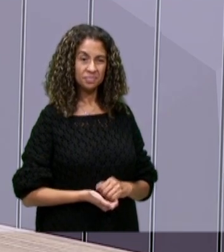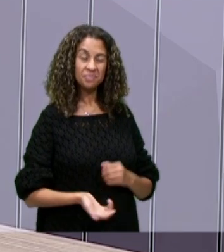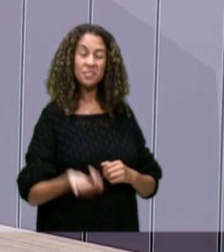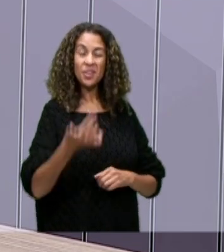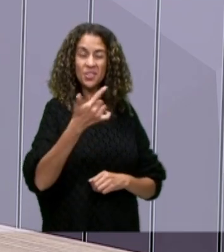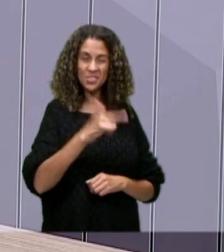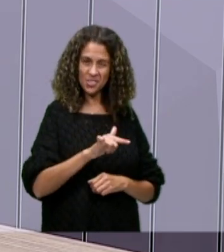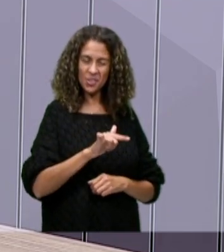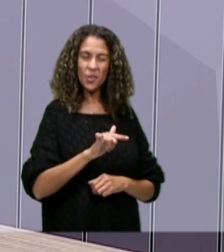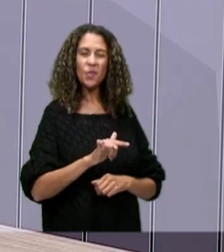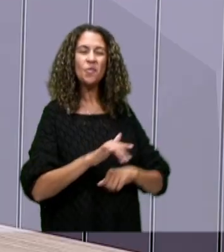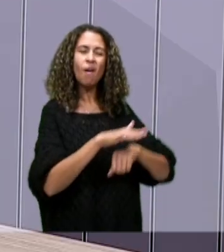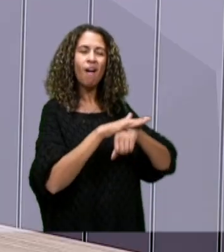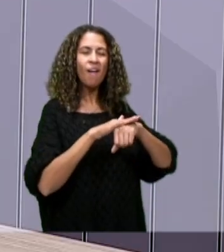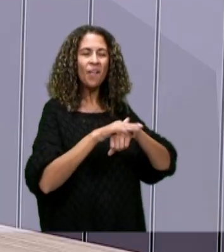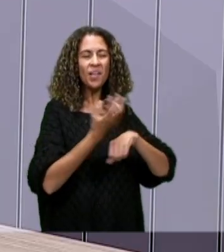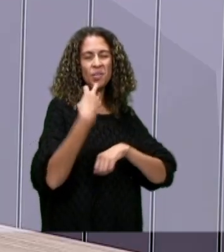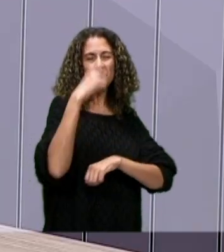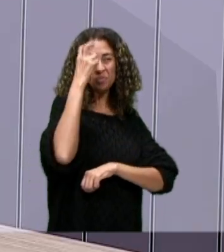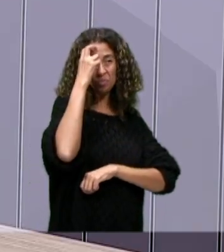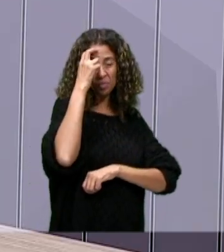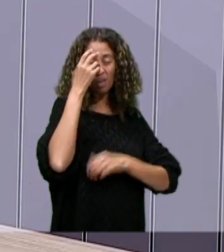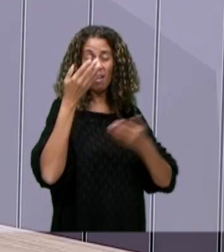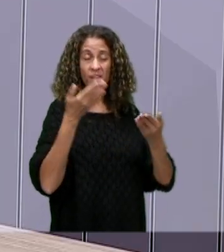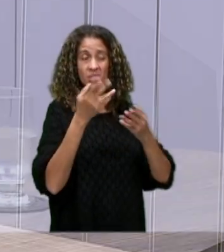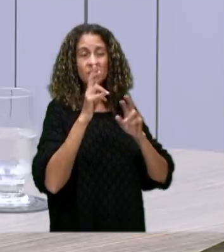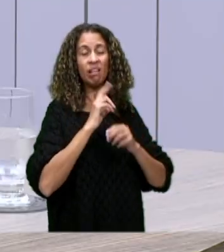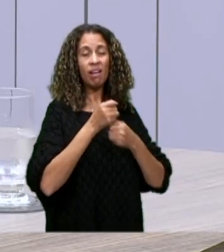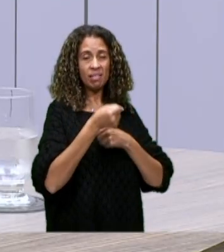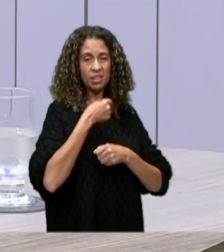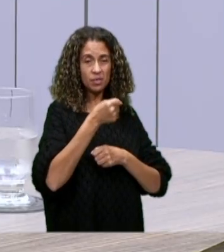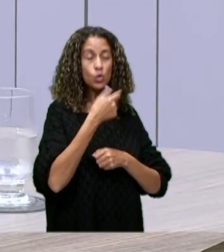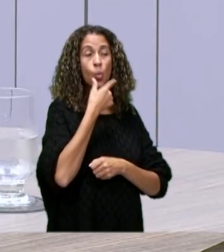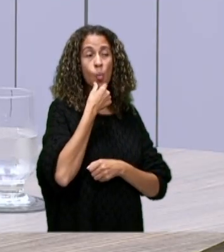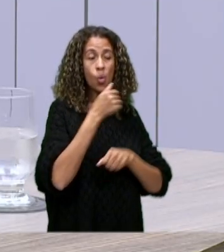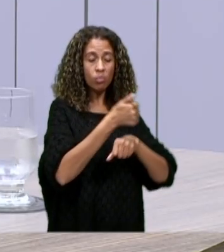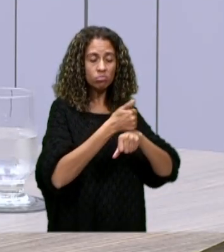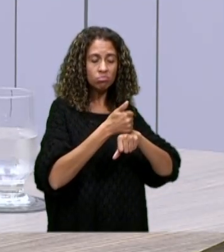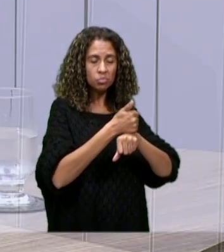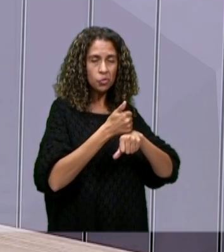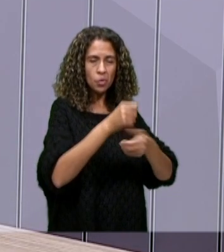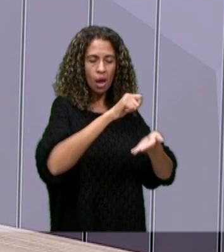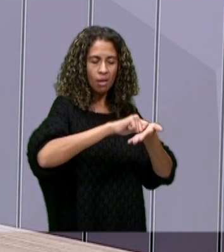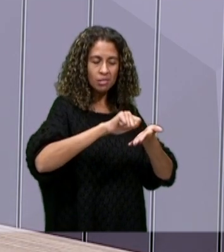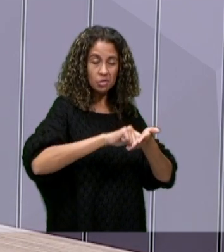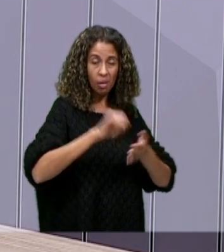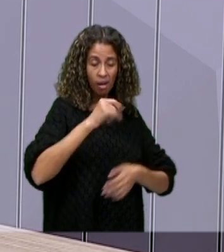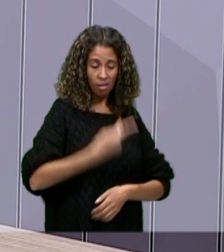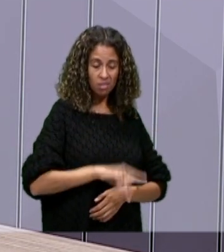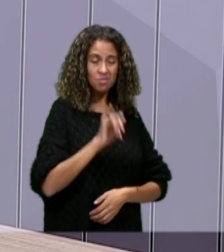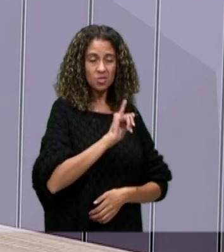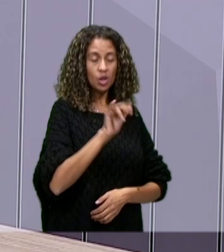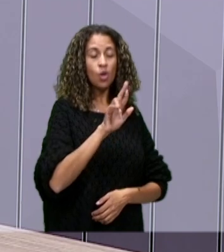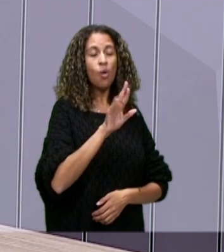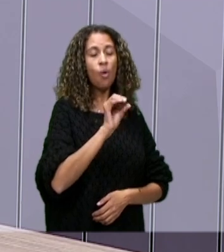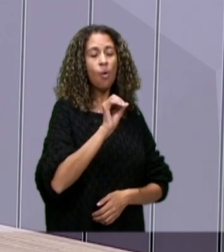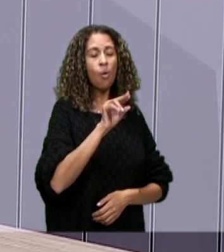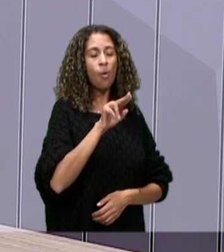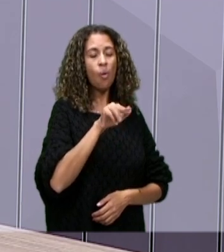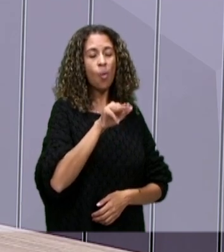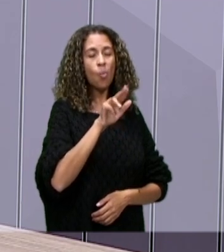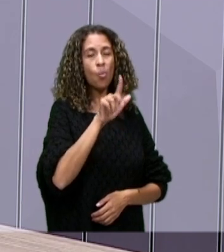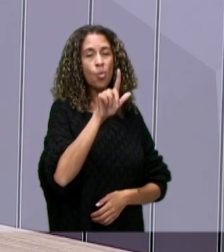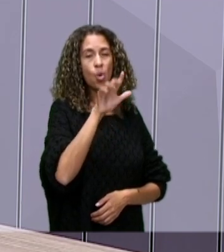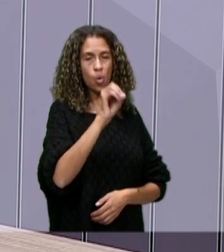Voltamos aqui no Conversa Cultural, que hoje entrevisto o Rômulo Mafra, esse escritor que... Você é um escritor